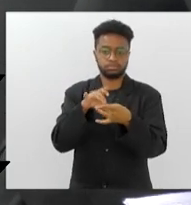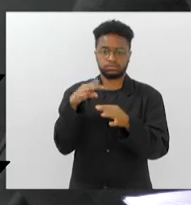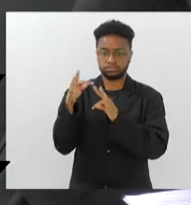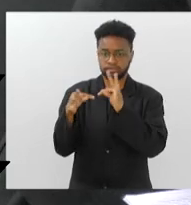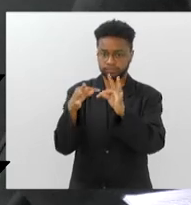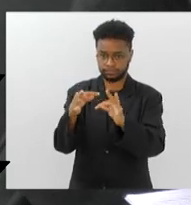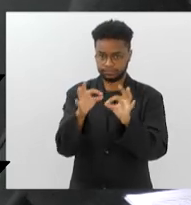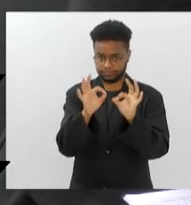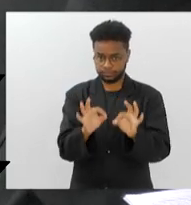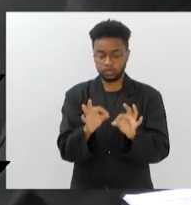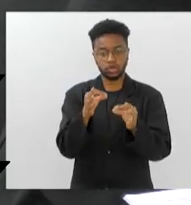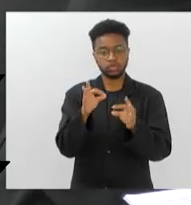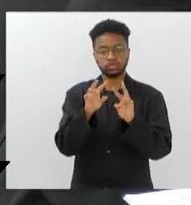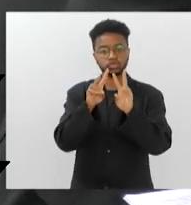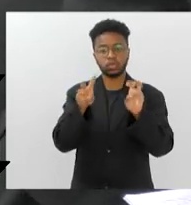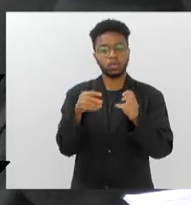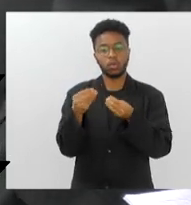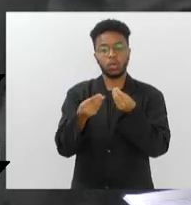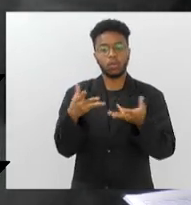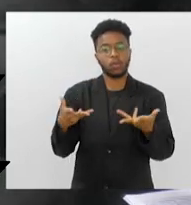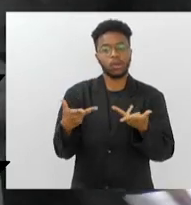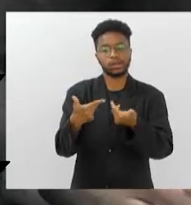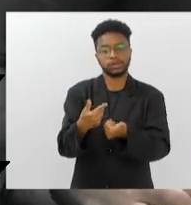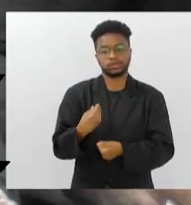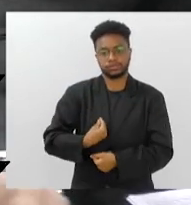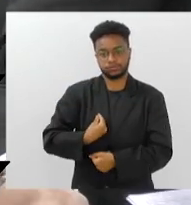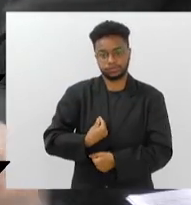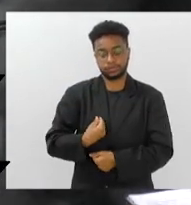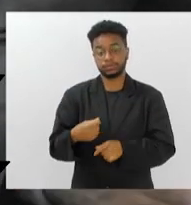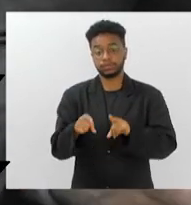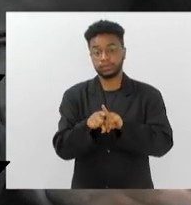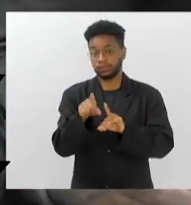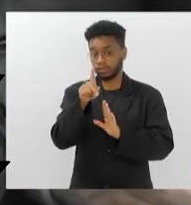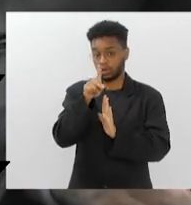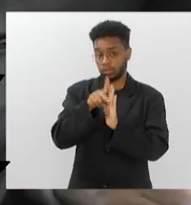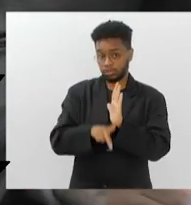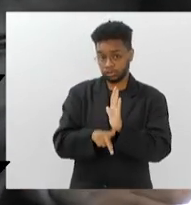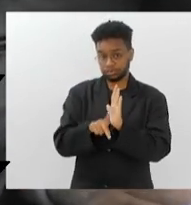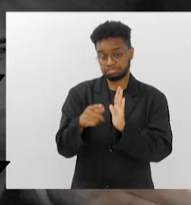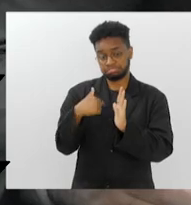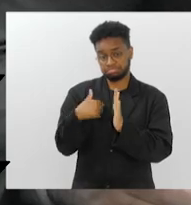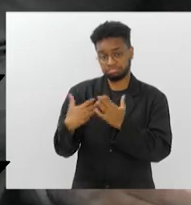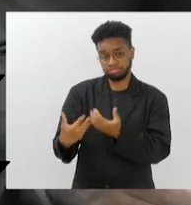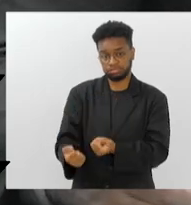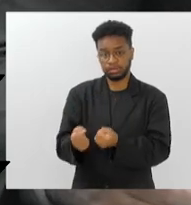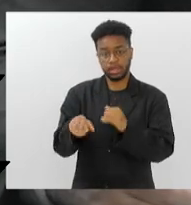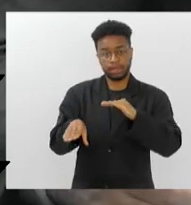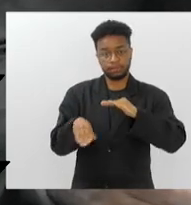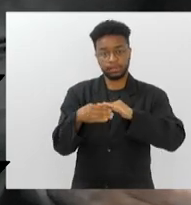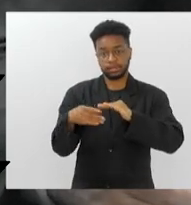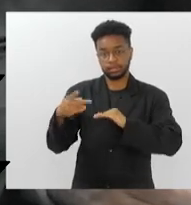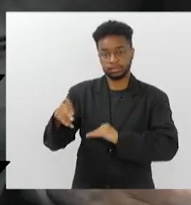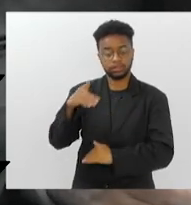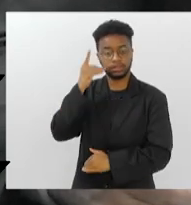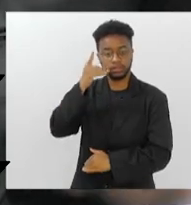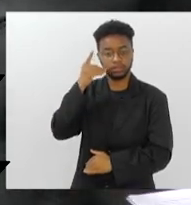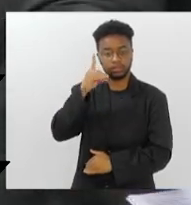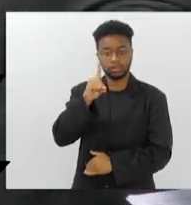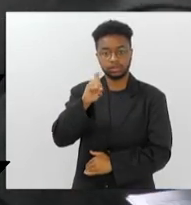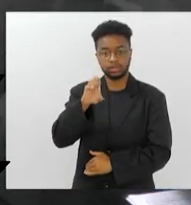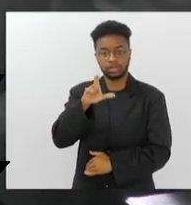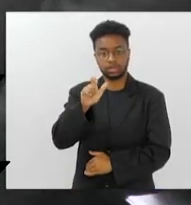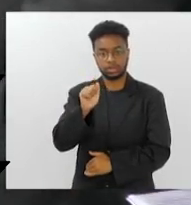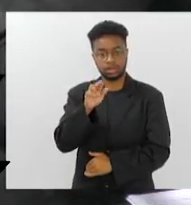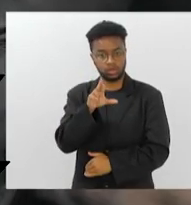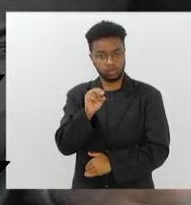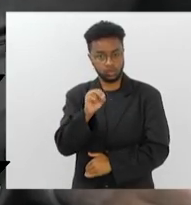si né na qualidade na melhoria da qualidade de vida e o projeto inclusive acatando as emendas do deputado Guilherme de delaroli